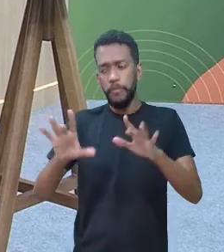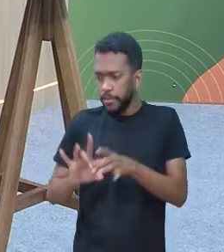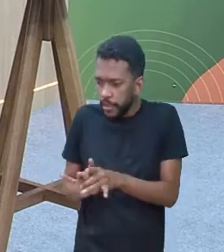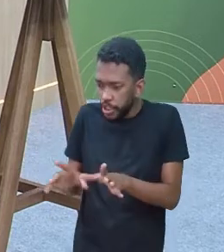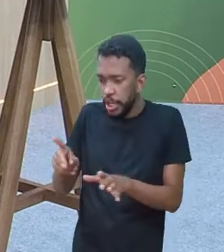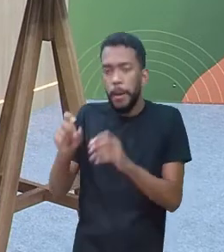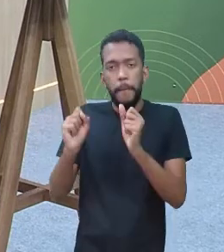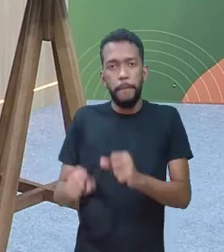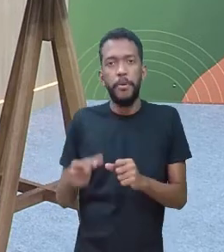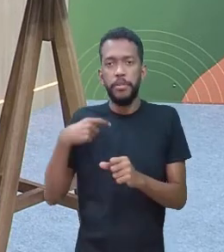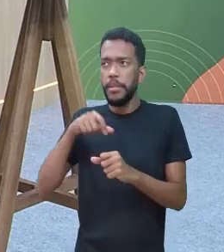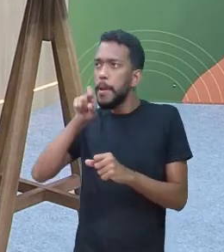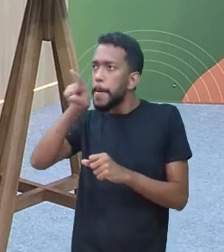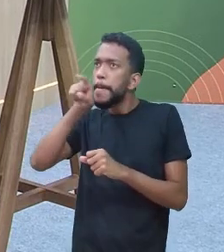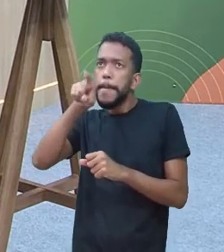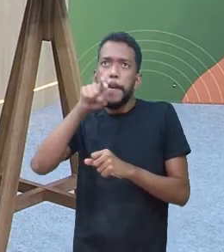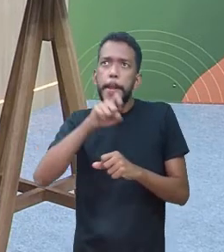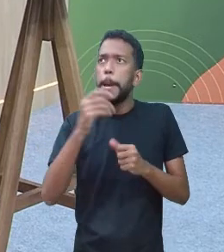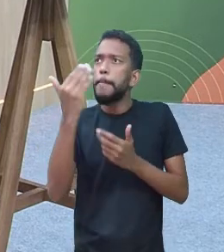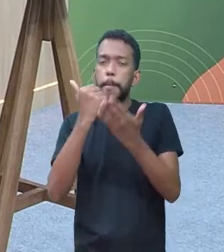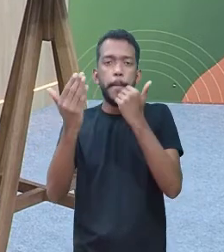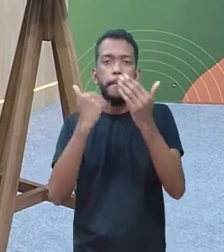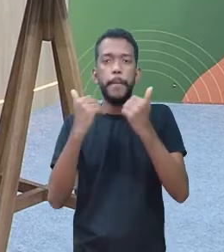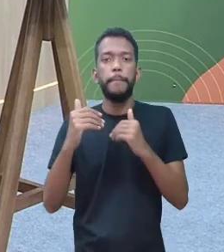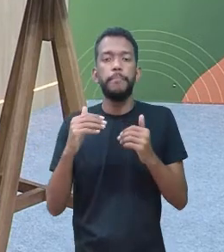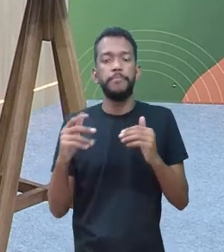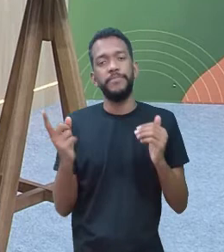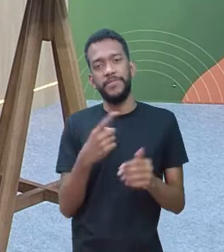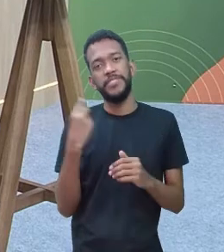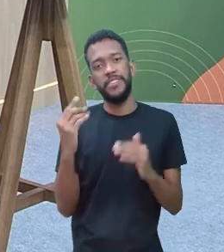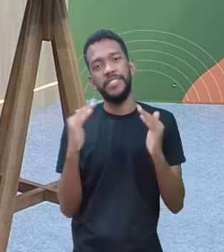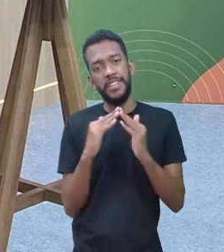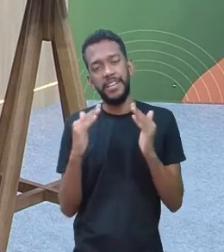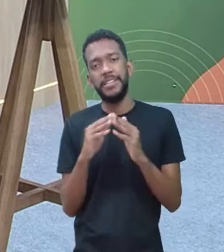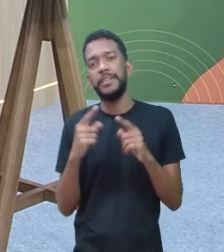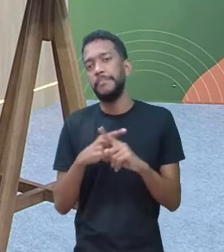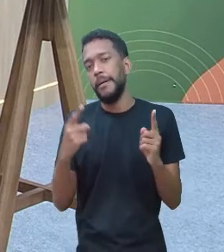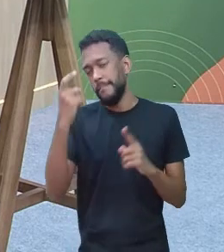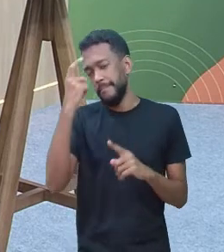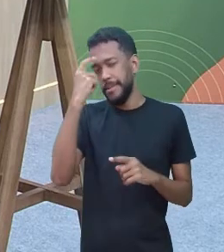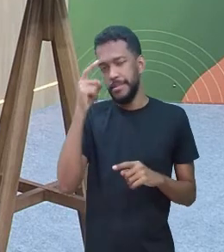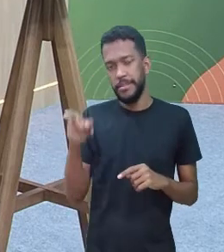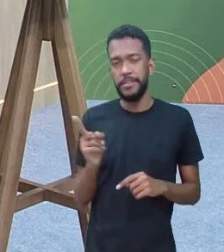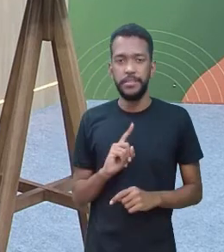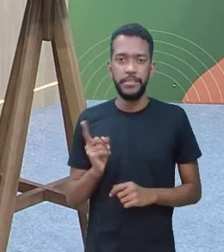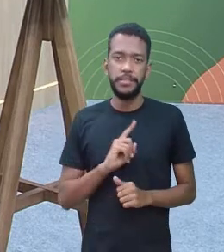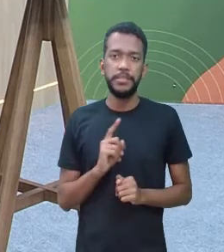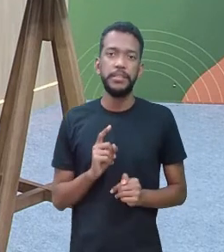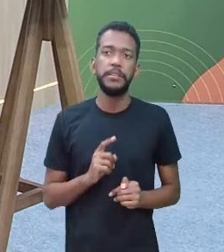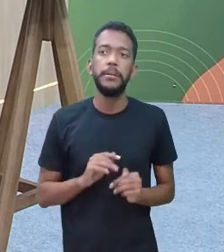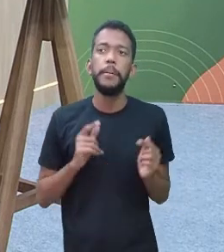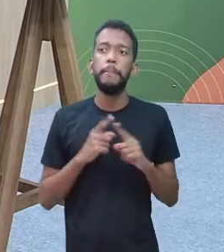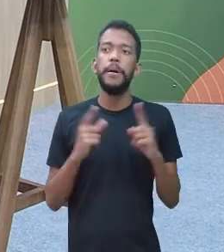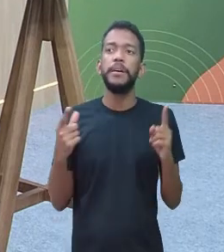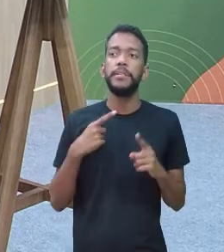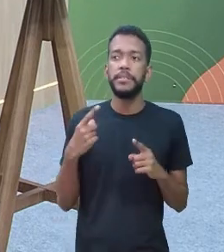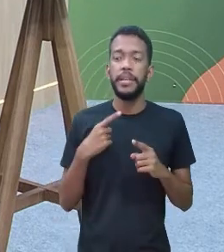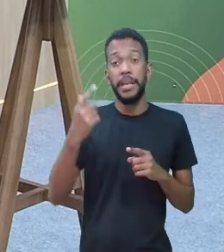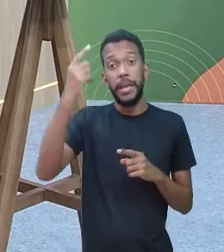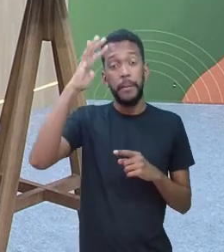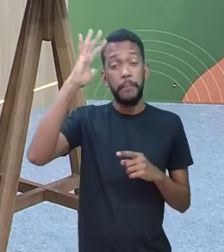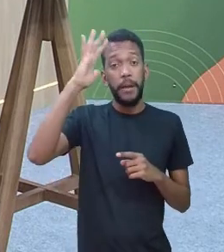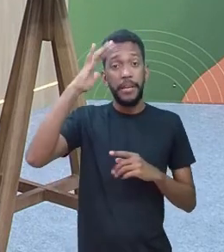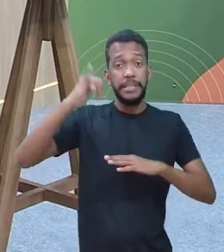ele acabe com a muriçoca da nossa casa. Mas a gente não para pensar nisso. Porém, uma superpopulação de